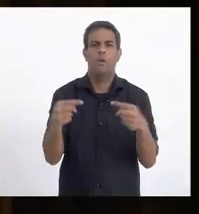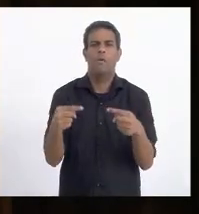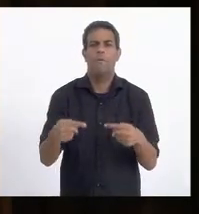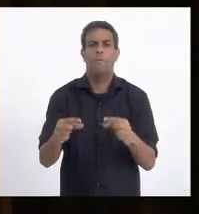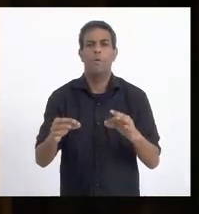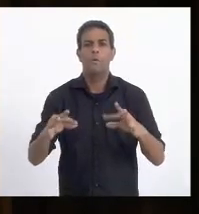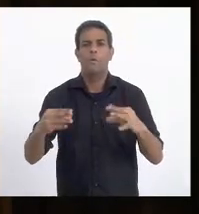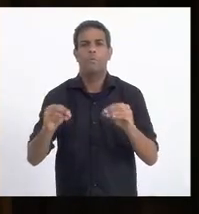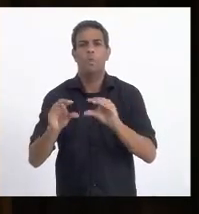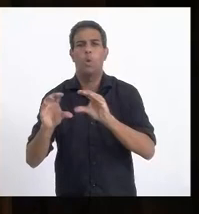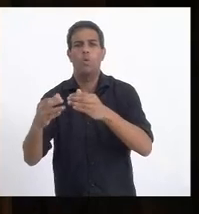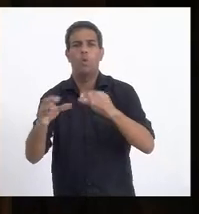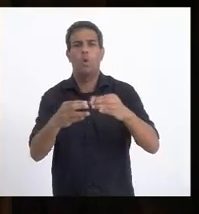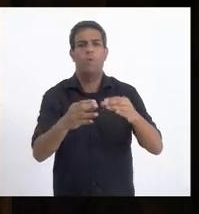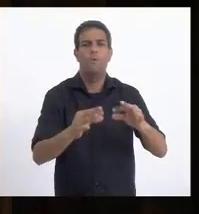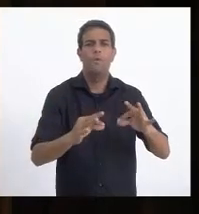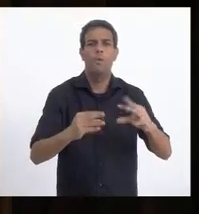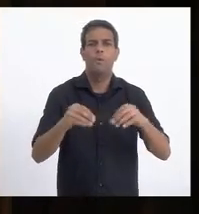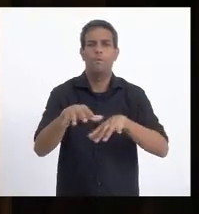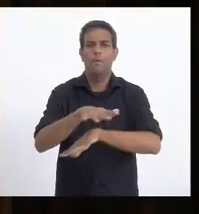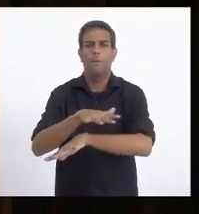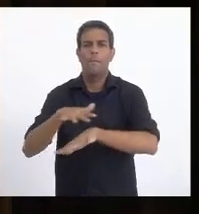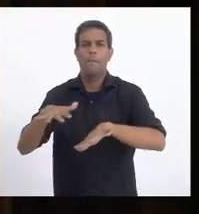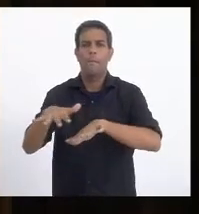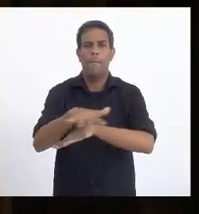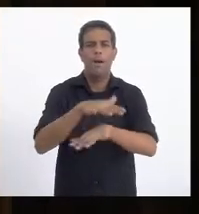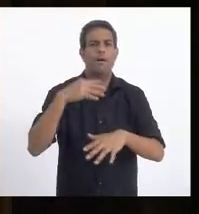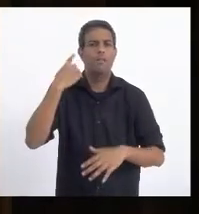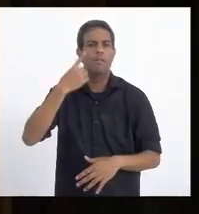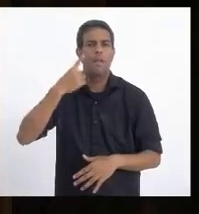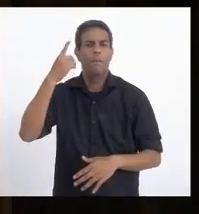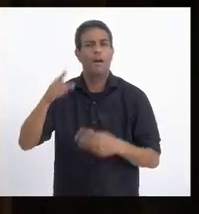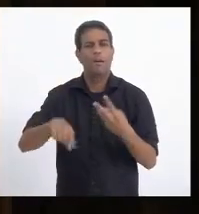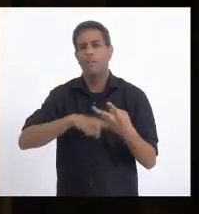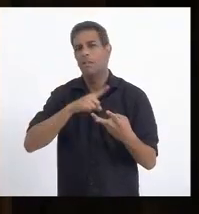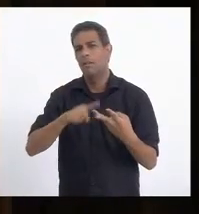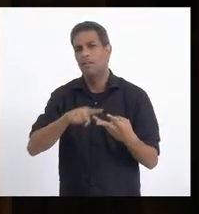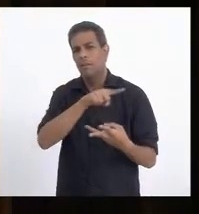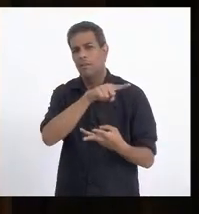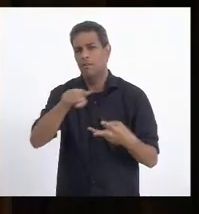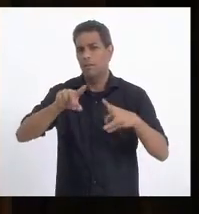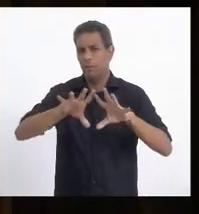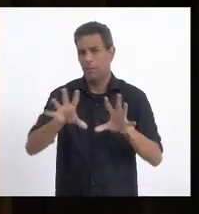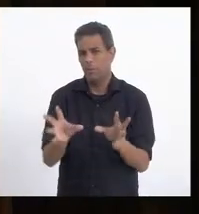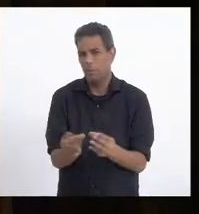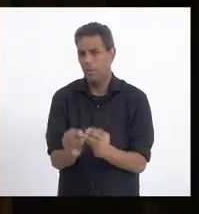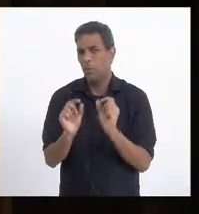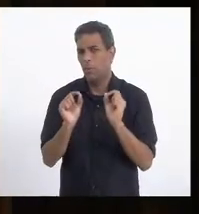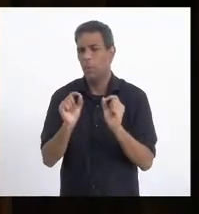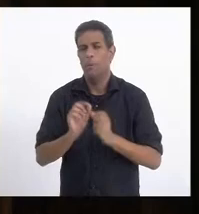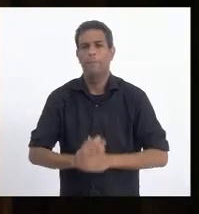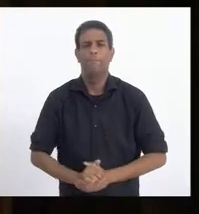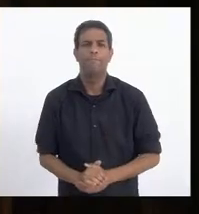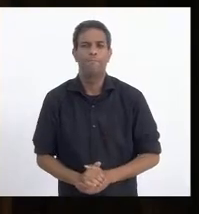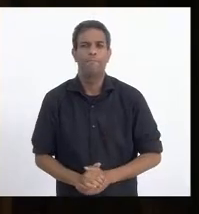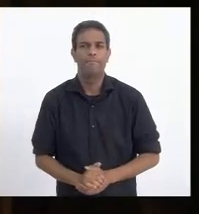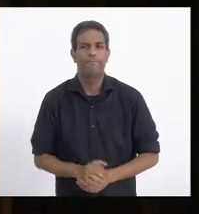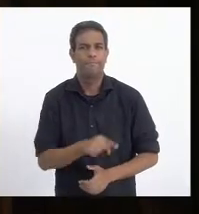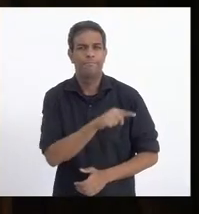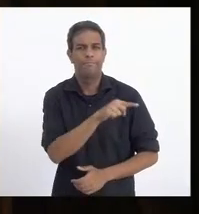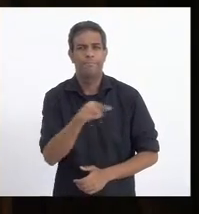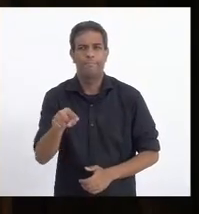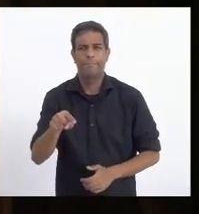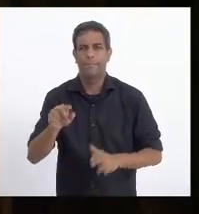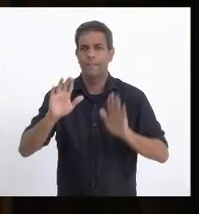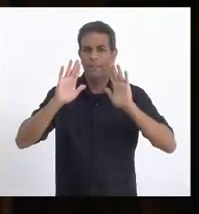para o conjunto de todos os deputados de a terceira questão para concluir seu presidente que eu tô falando praticamente